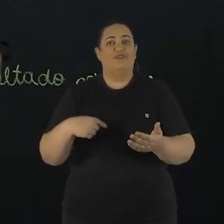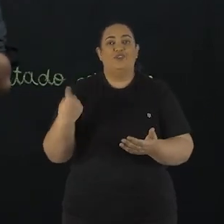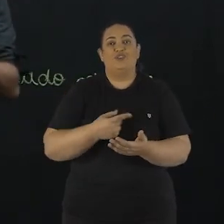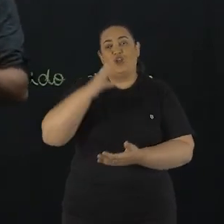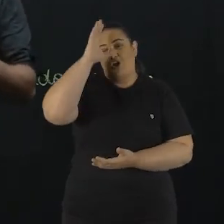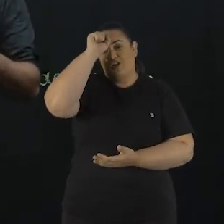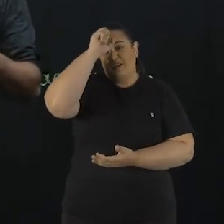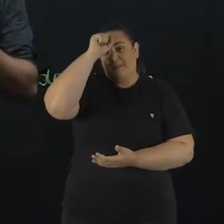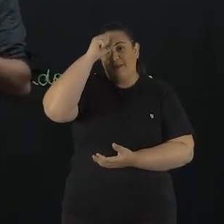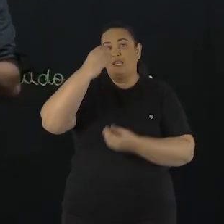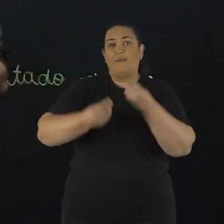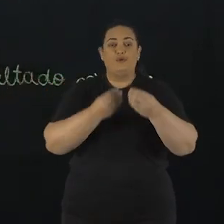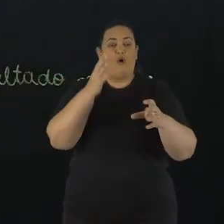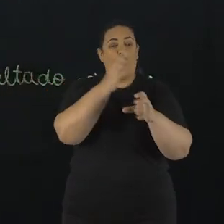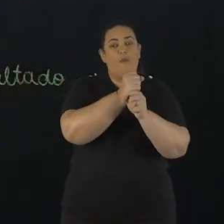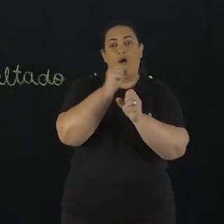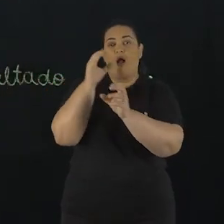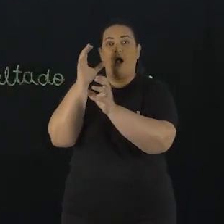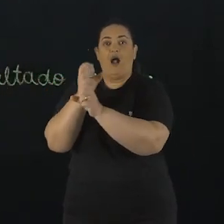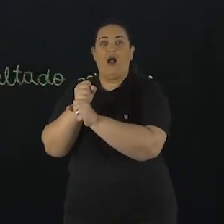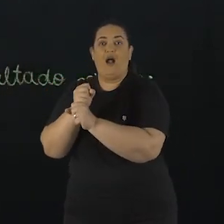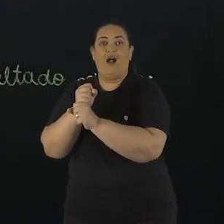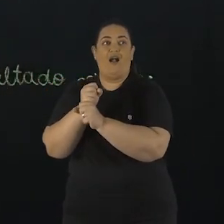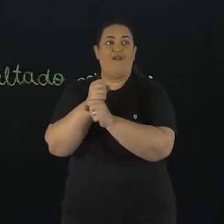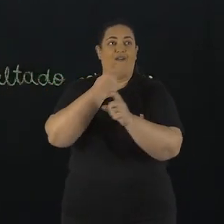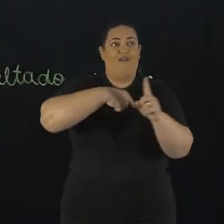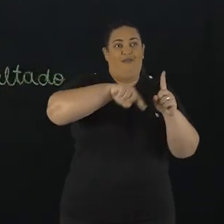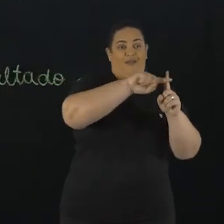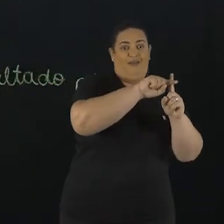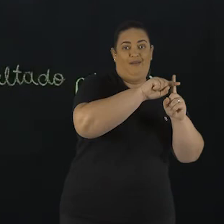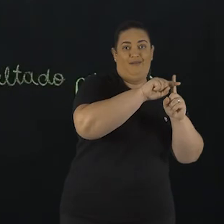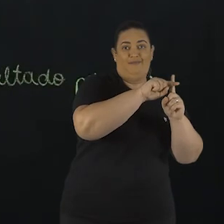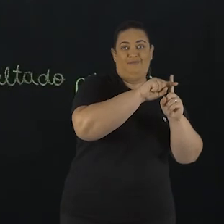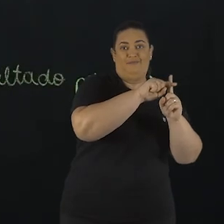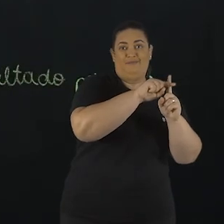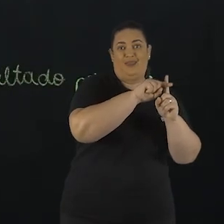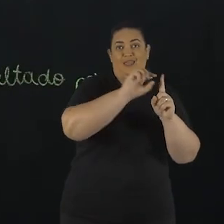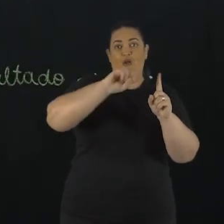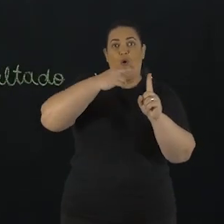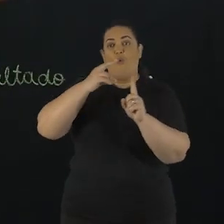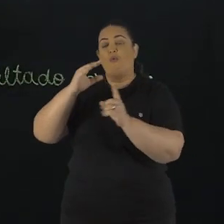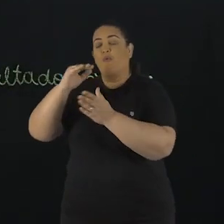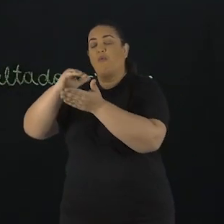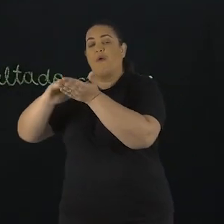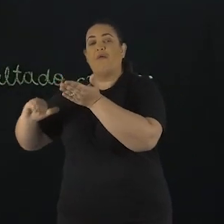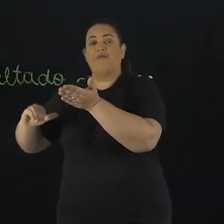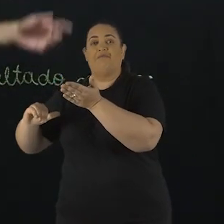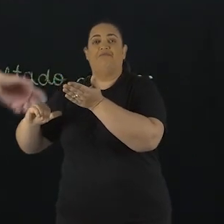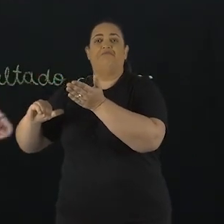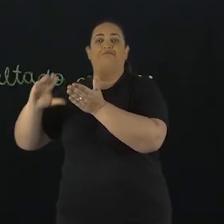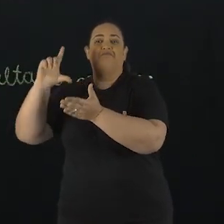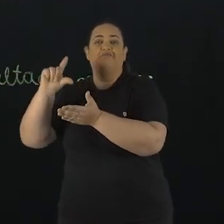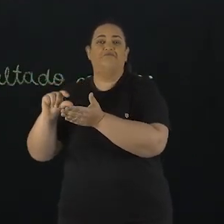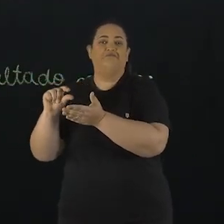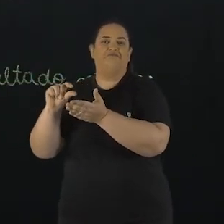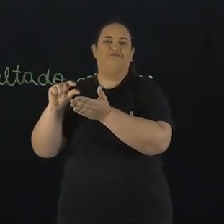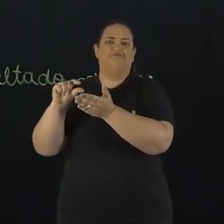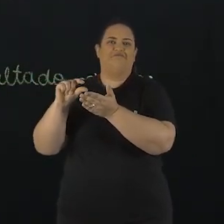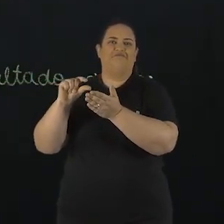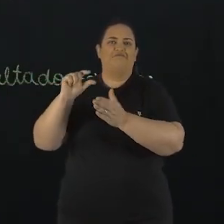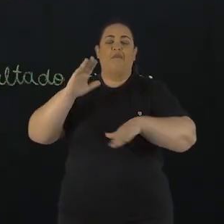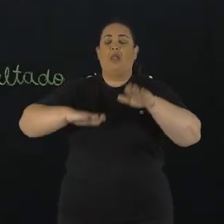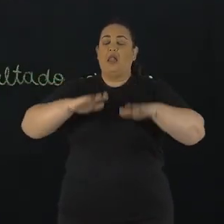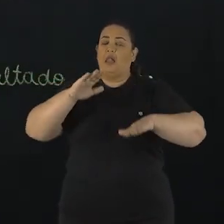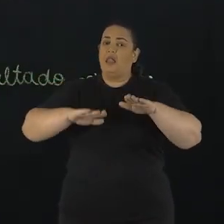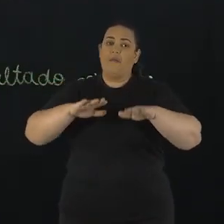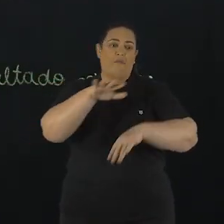vimos como devemos proceder para calcularmos o acréscimo percentual ou a redução percentual, independente